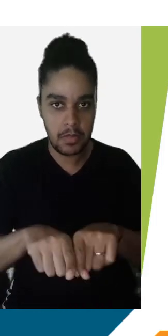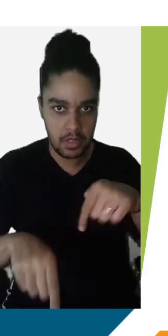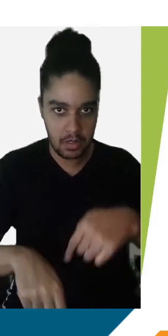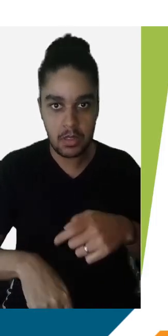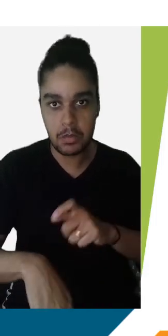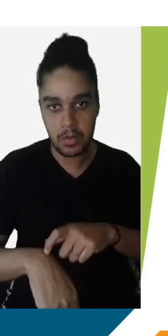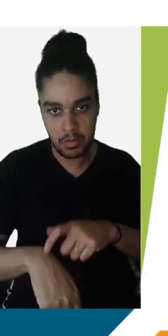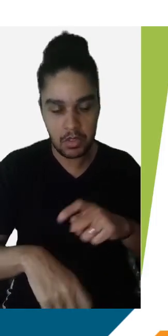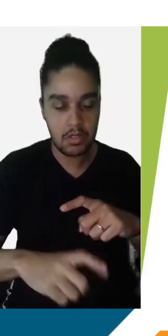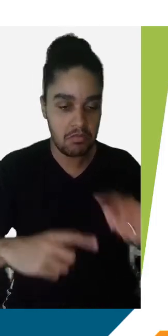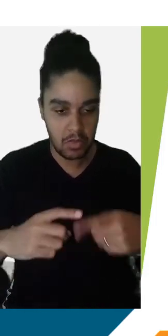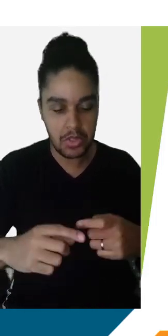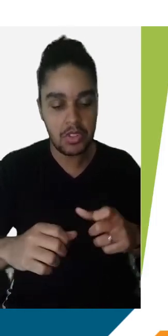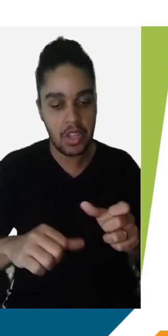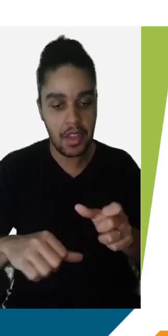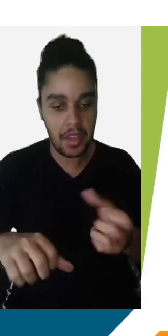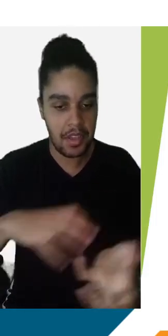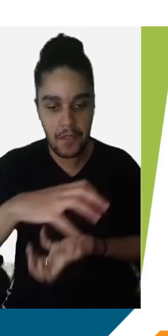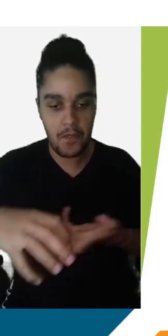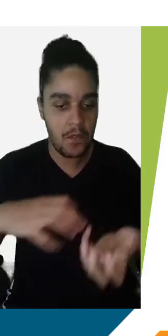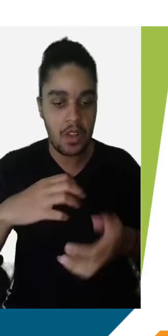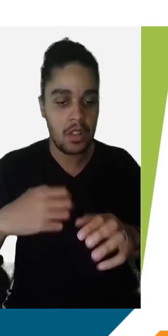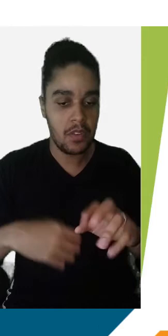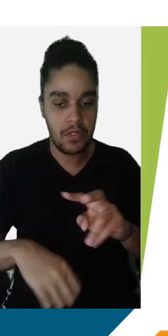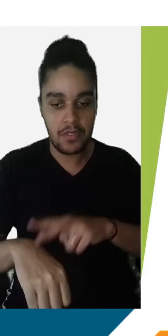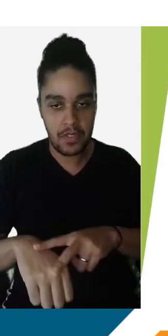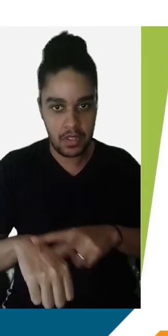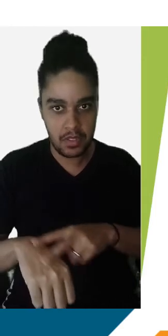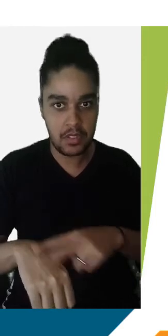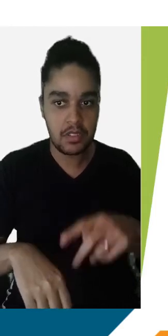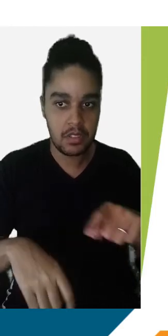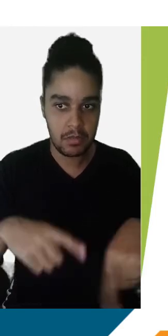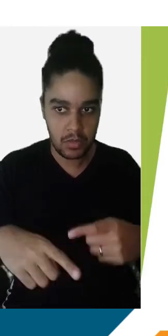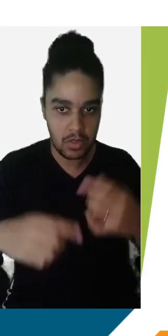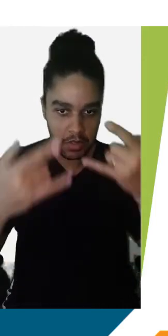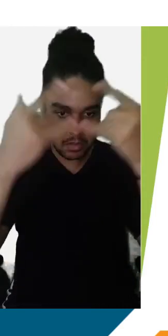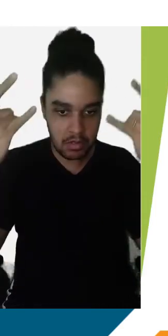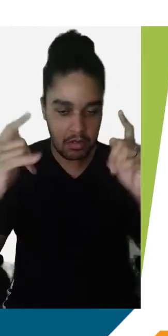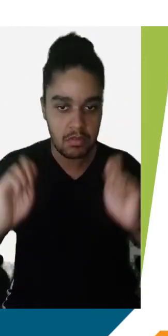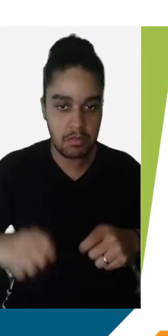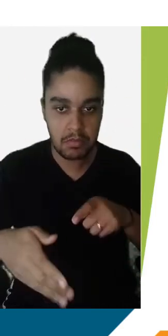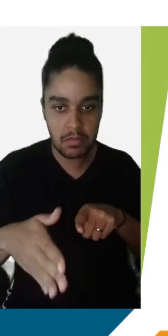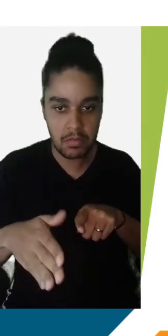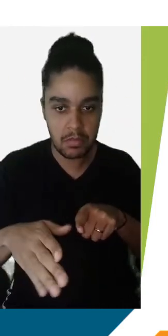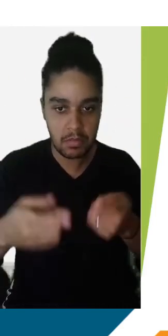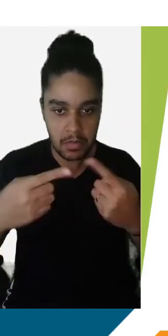nesse momento pós-Revolução Verde, né, que é o momento no qual o capitalismo consegue avançar de